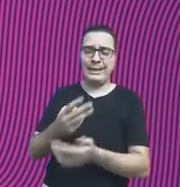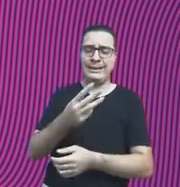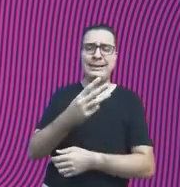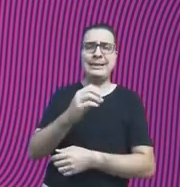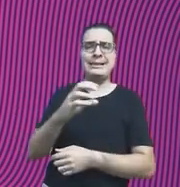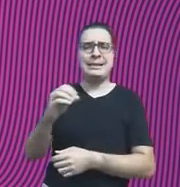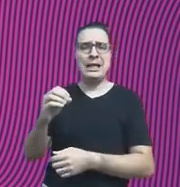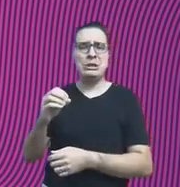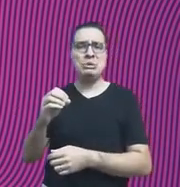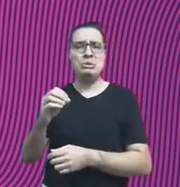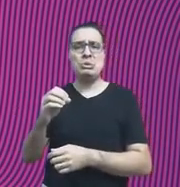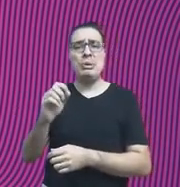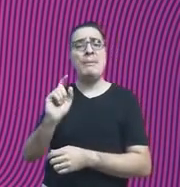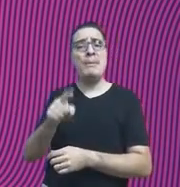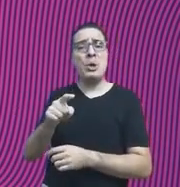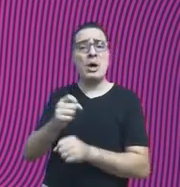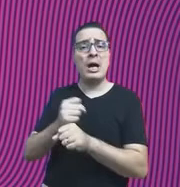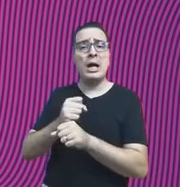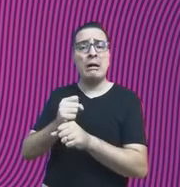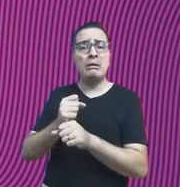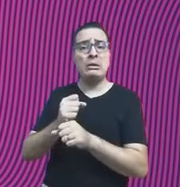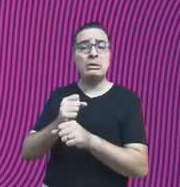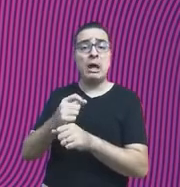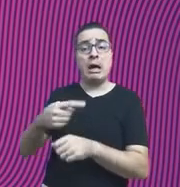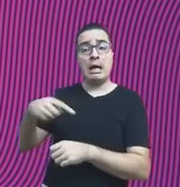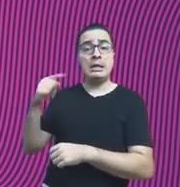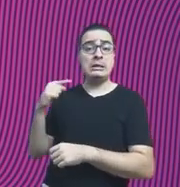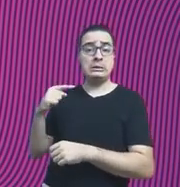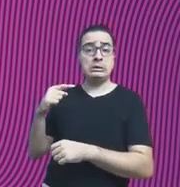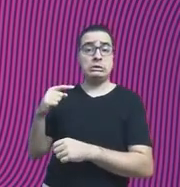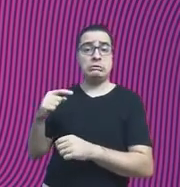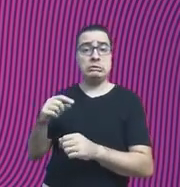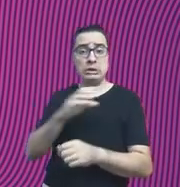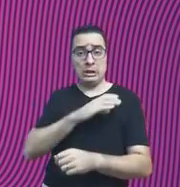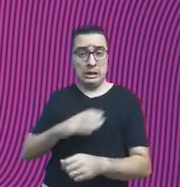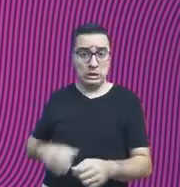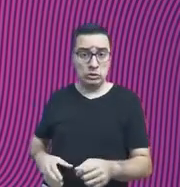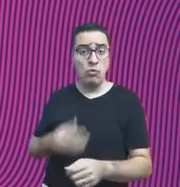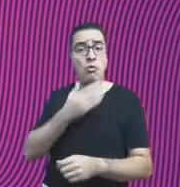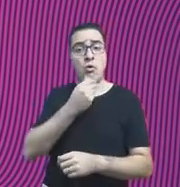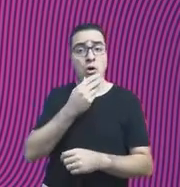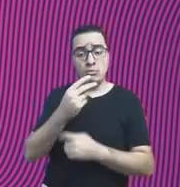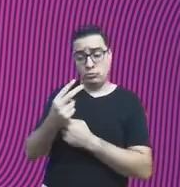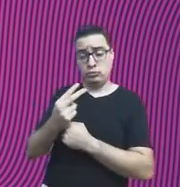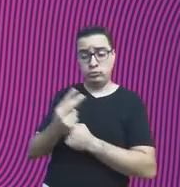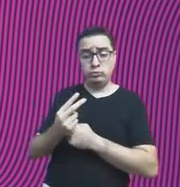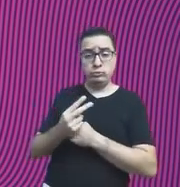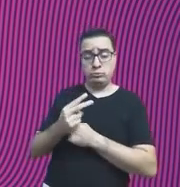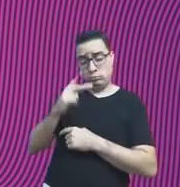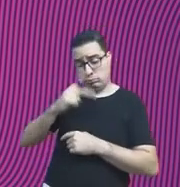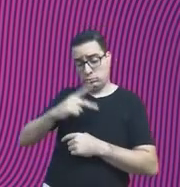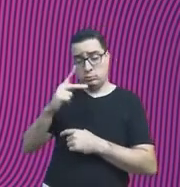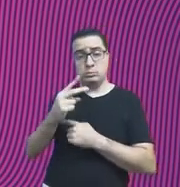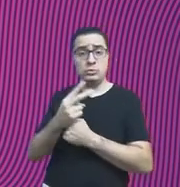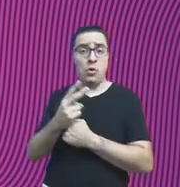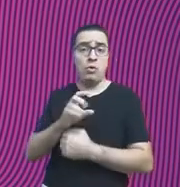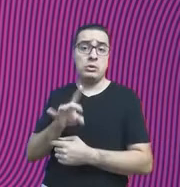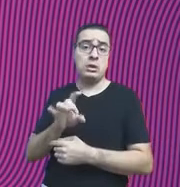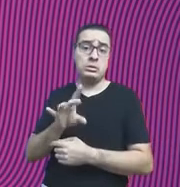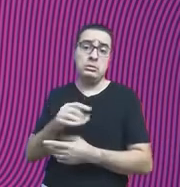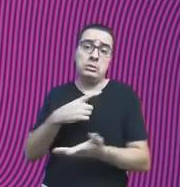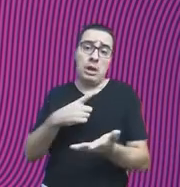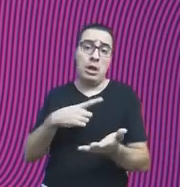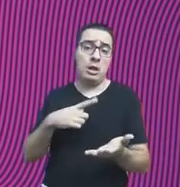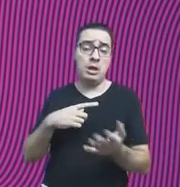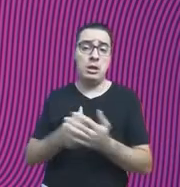Cristo, você tem o homem cuidando de si. O homem se autossuficiente, o homem se entendendo